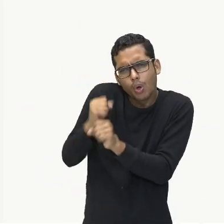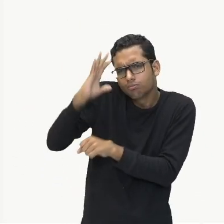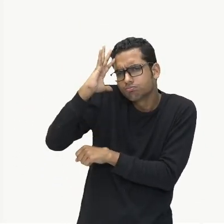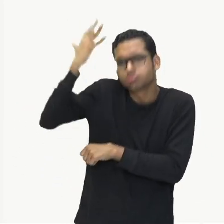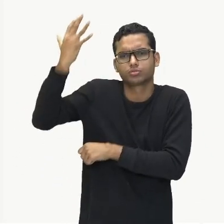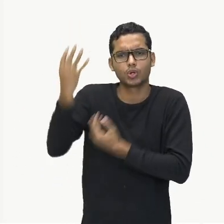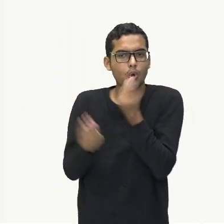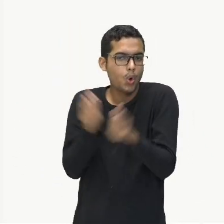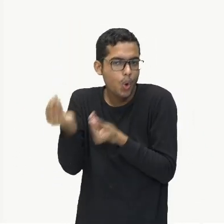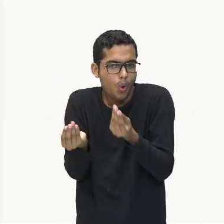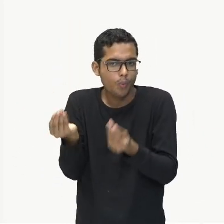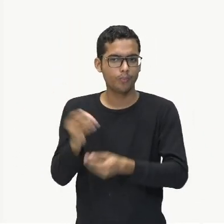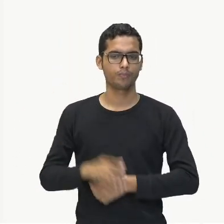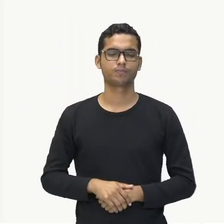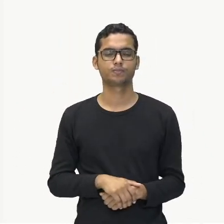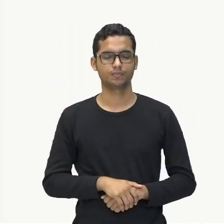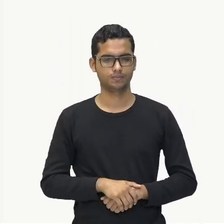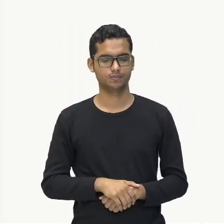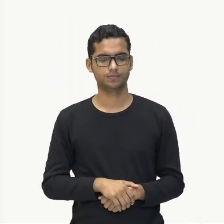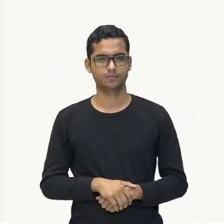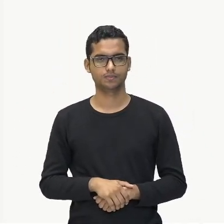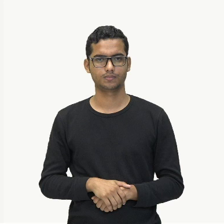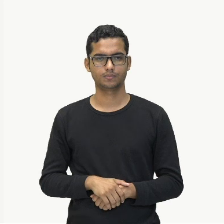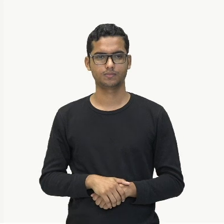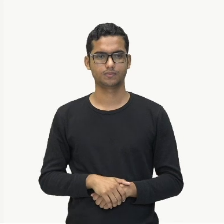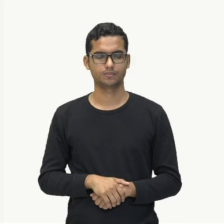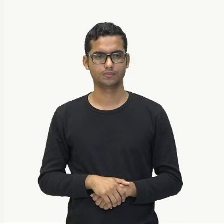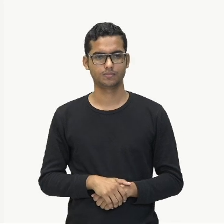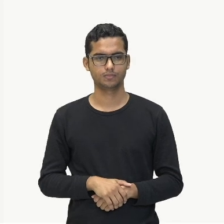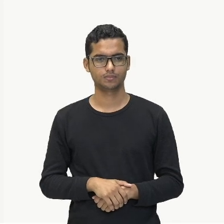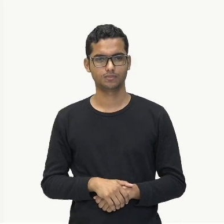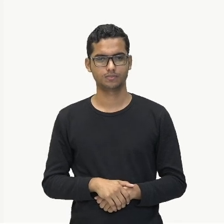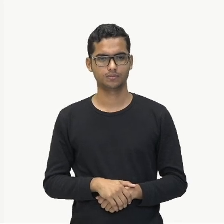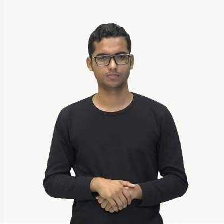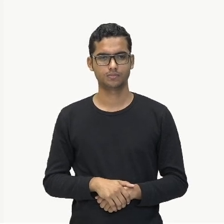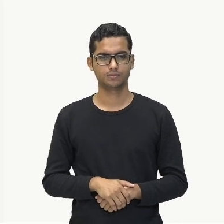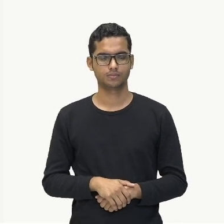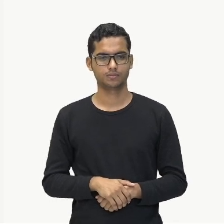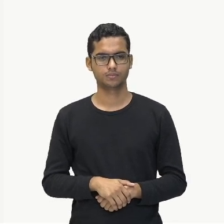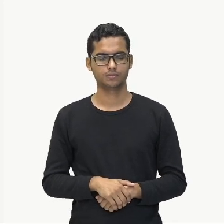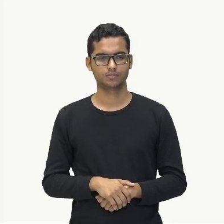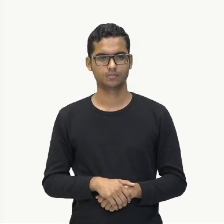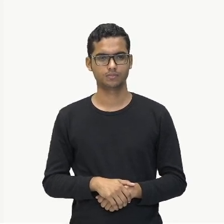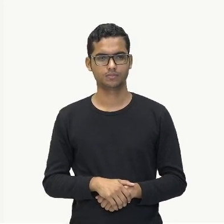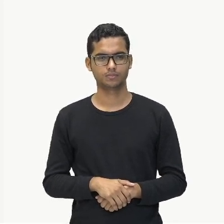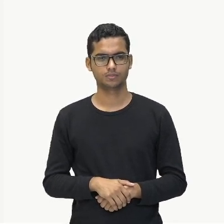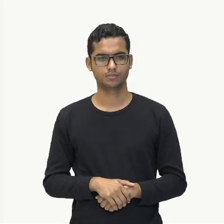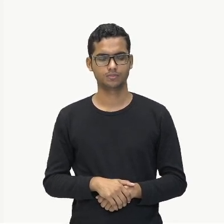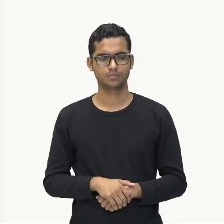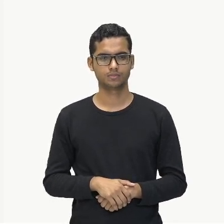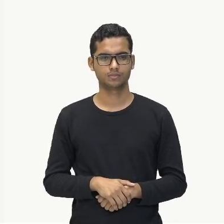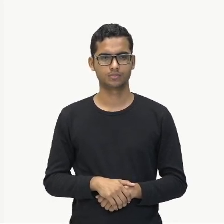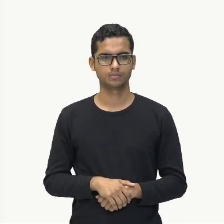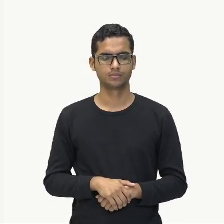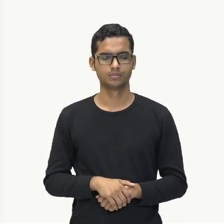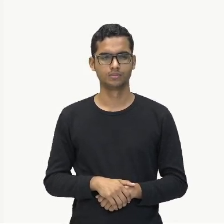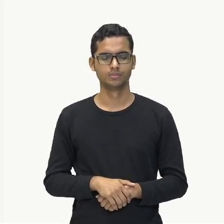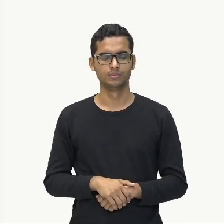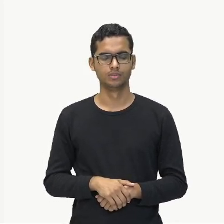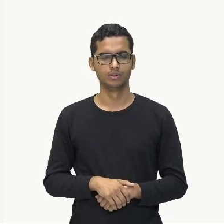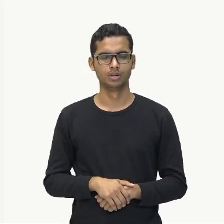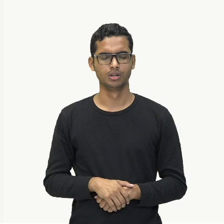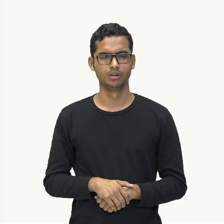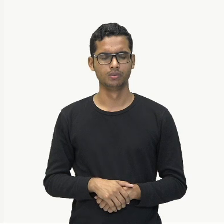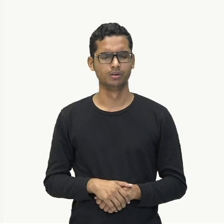equação aí. Como é que a gente resolve essa equação? Acompanha aqui comigo, ó. Eu tenho